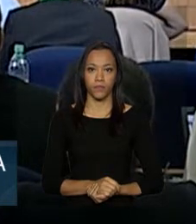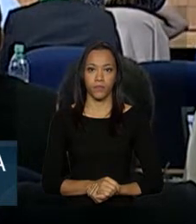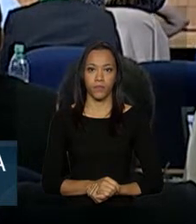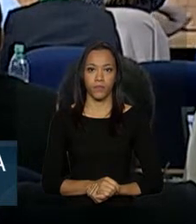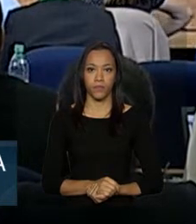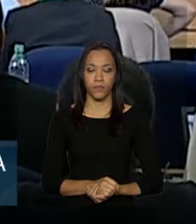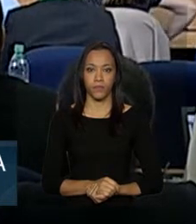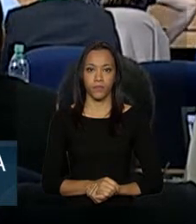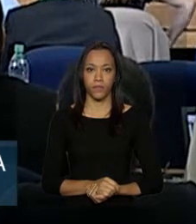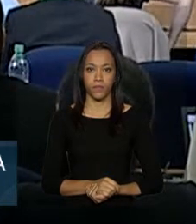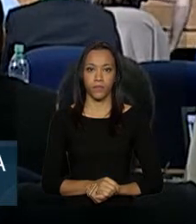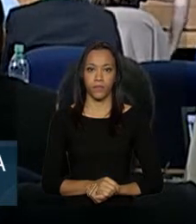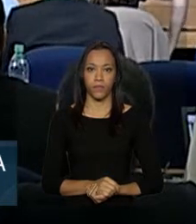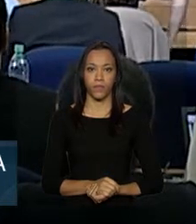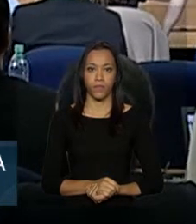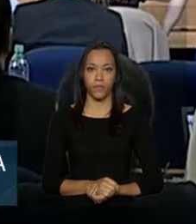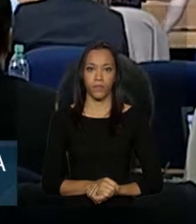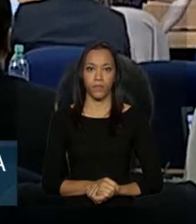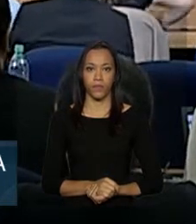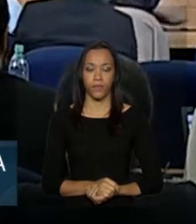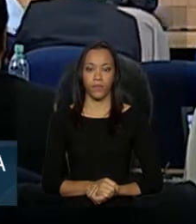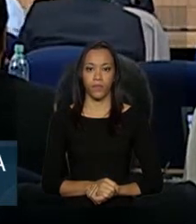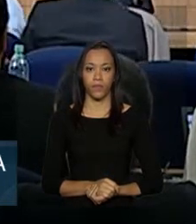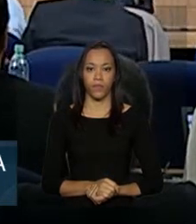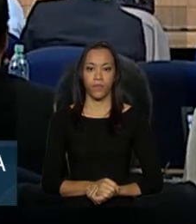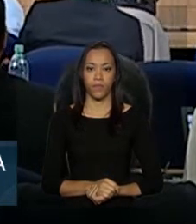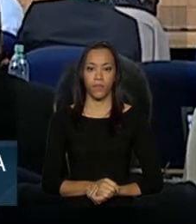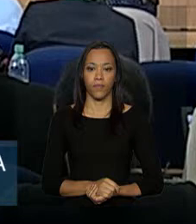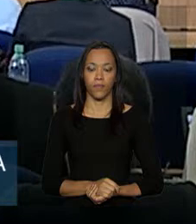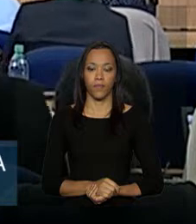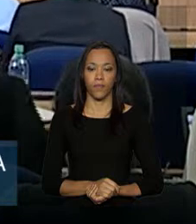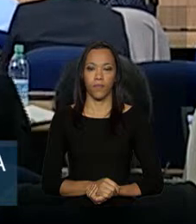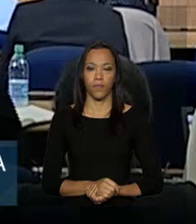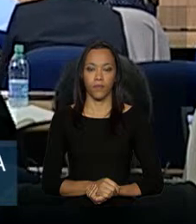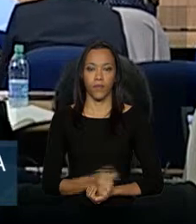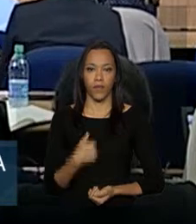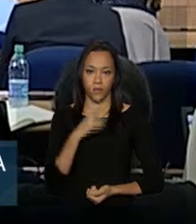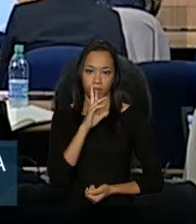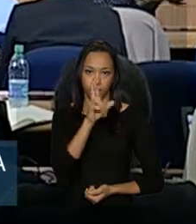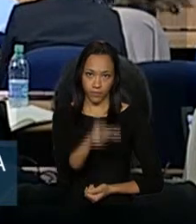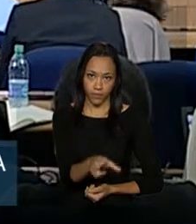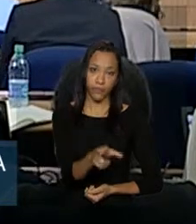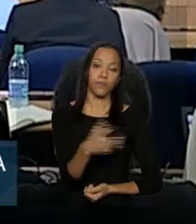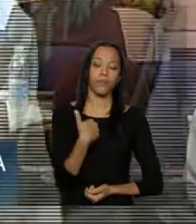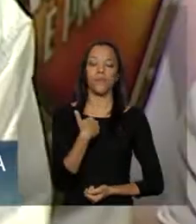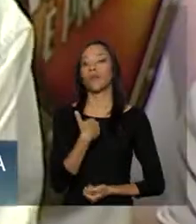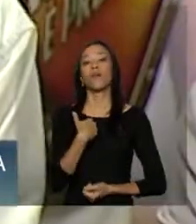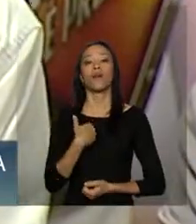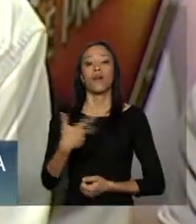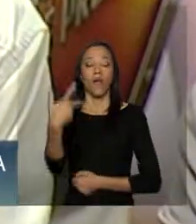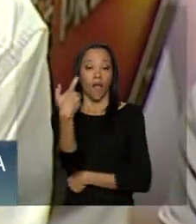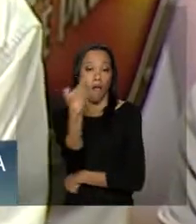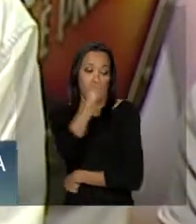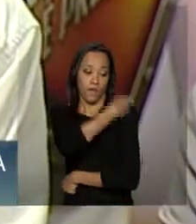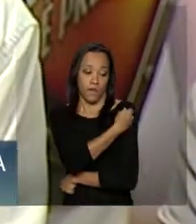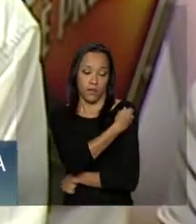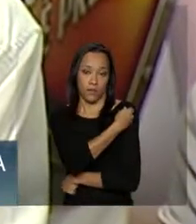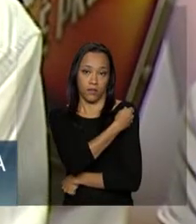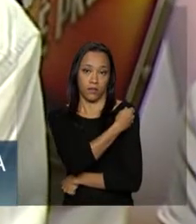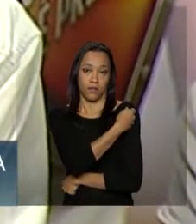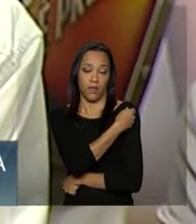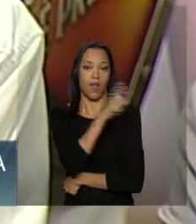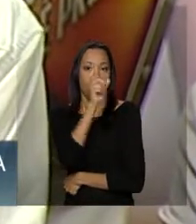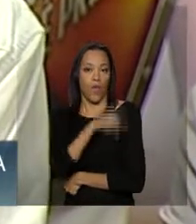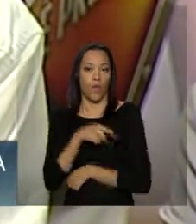Pode responder. Aperta junto e à esquerda. Ah, consegui. A vacina ela é tratada, do ponto de vista regulatório,